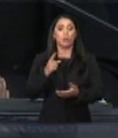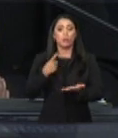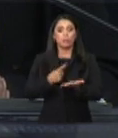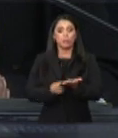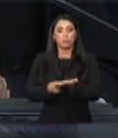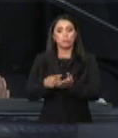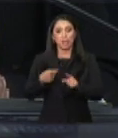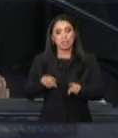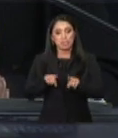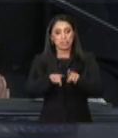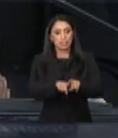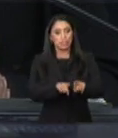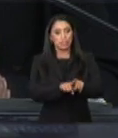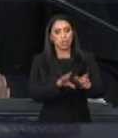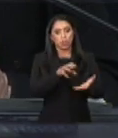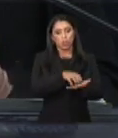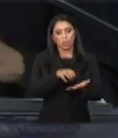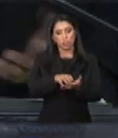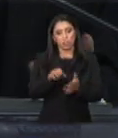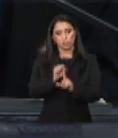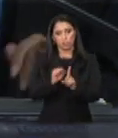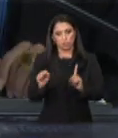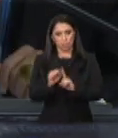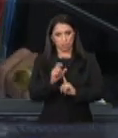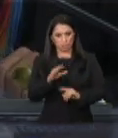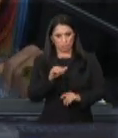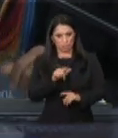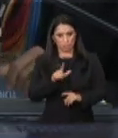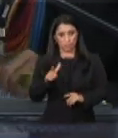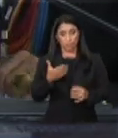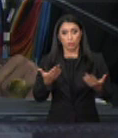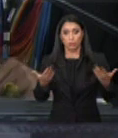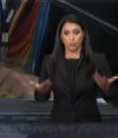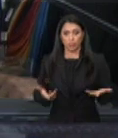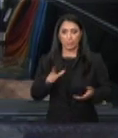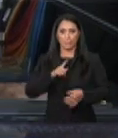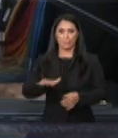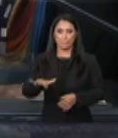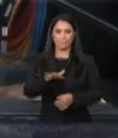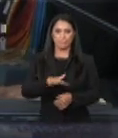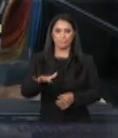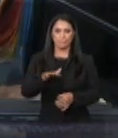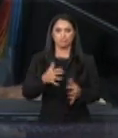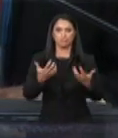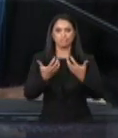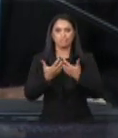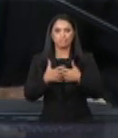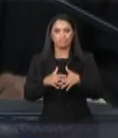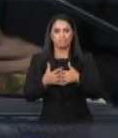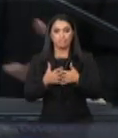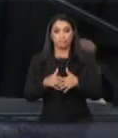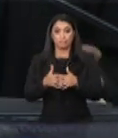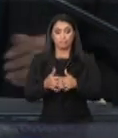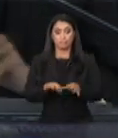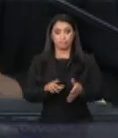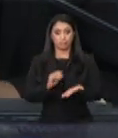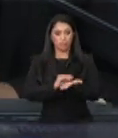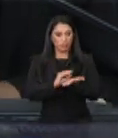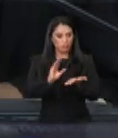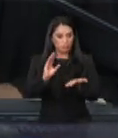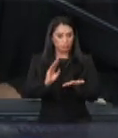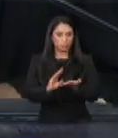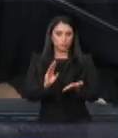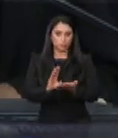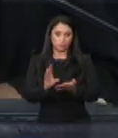parcerias com as organizações da sociedade civil claro que diante desse cenário tão complexo investimento